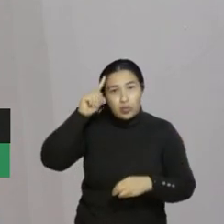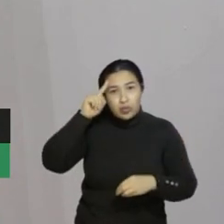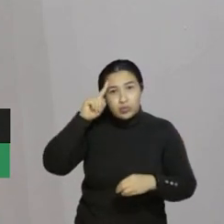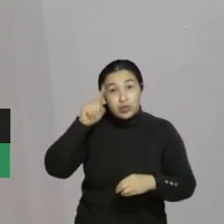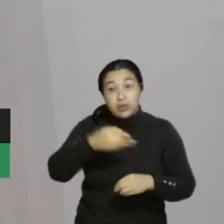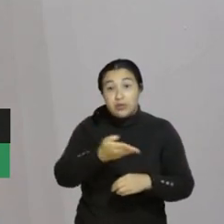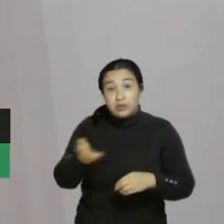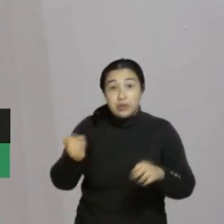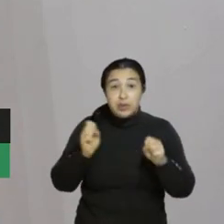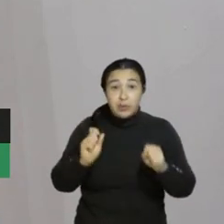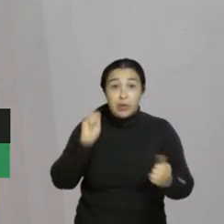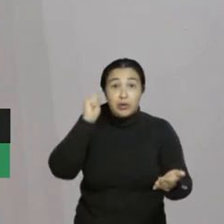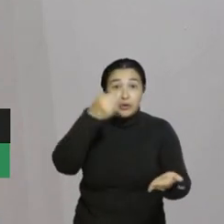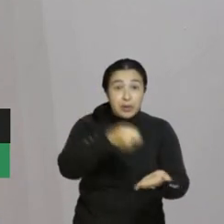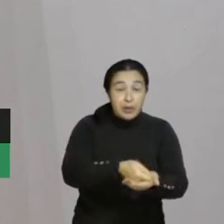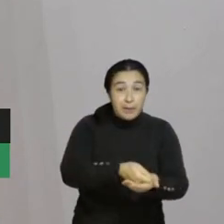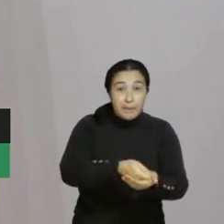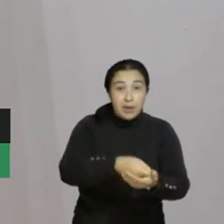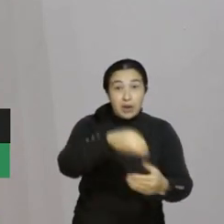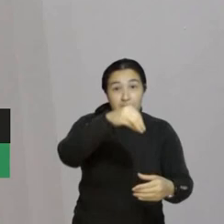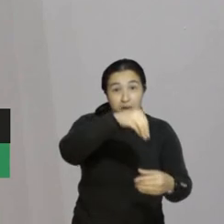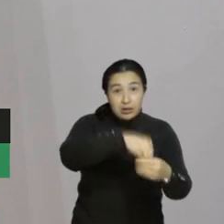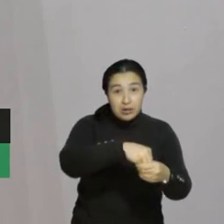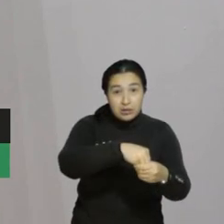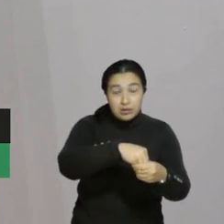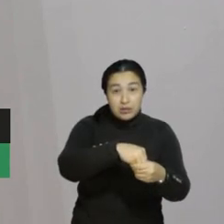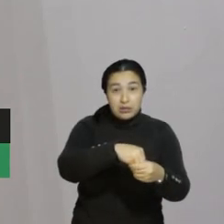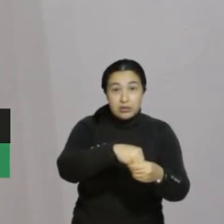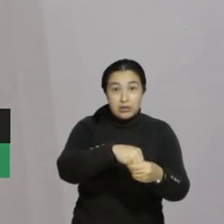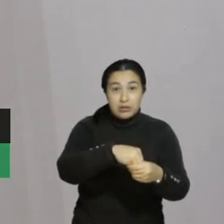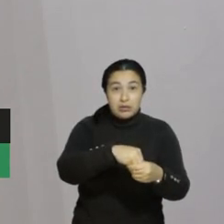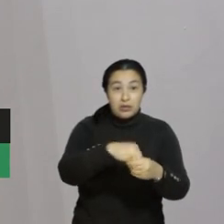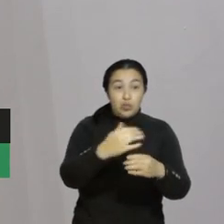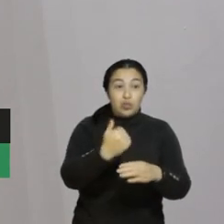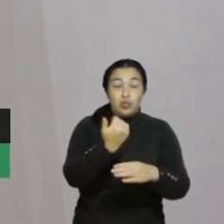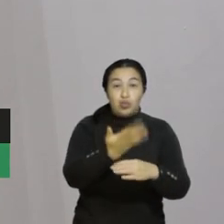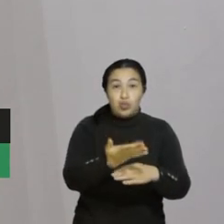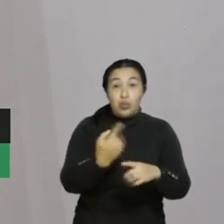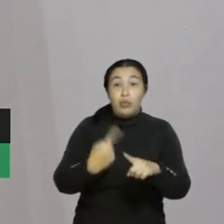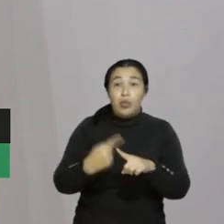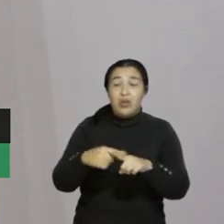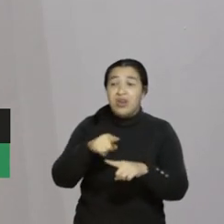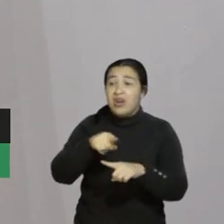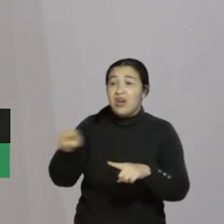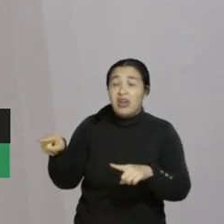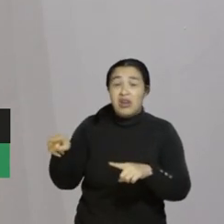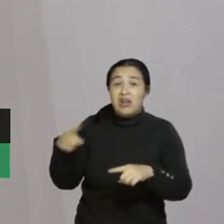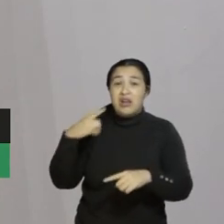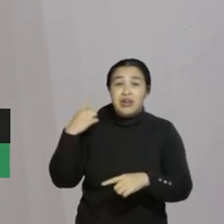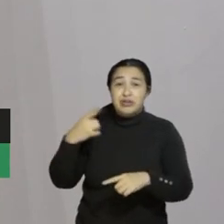que poderia estacionar na sede e não pode por pura birra e retaliação dos semideuses.